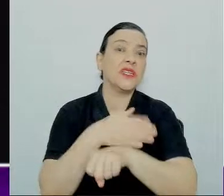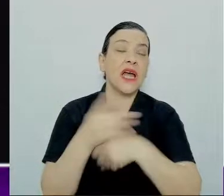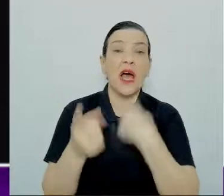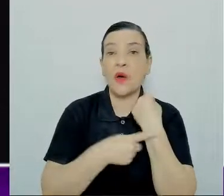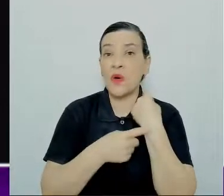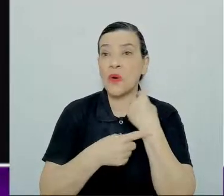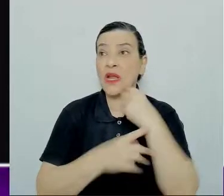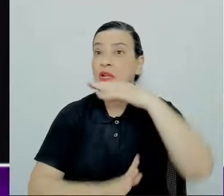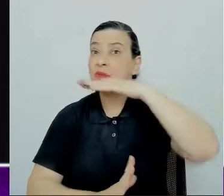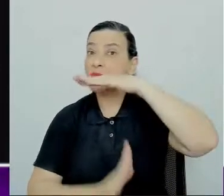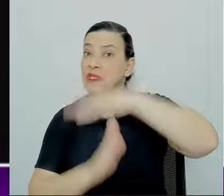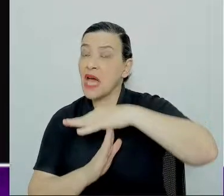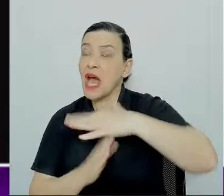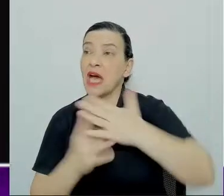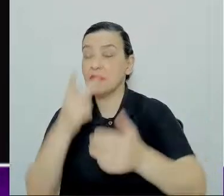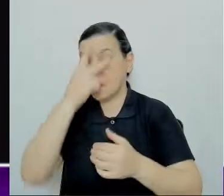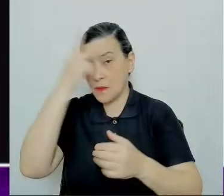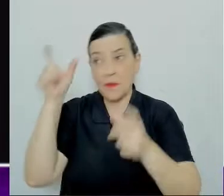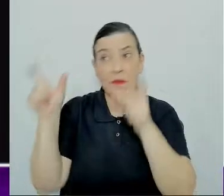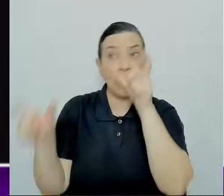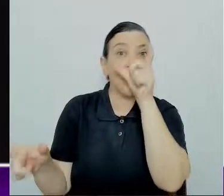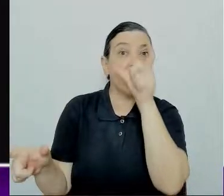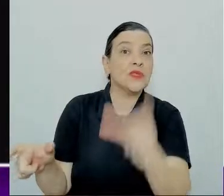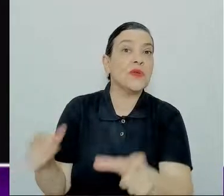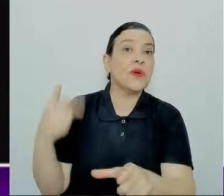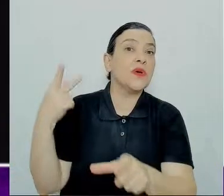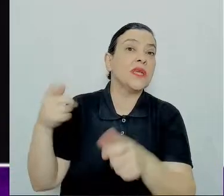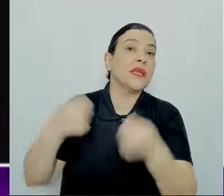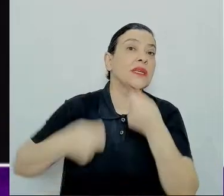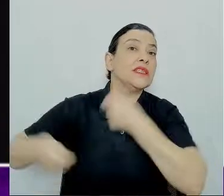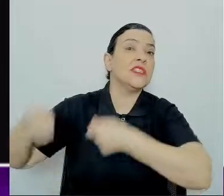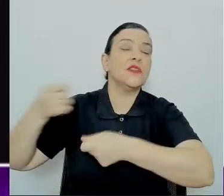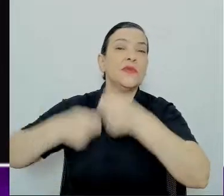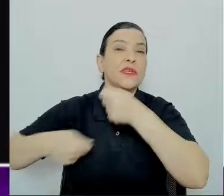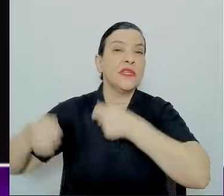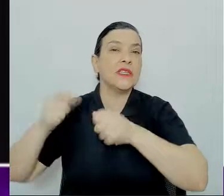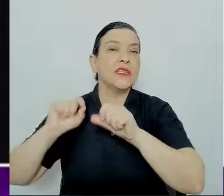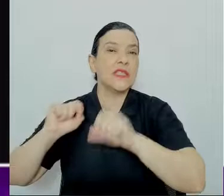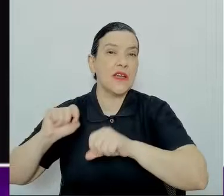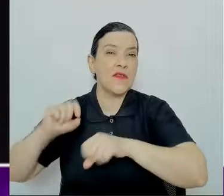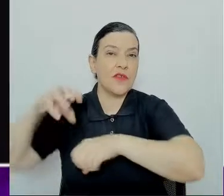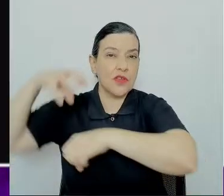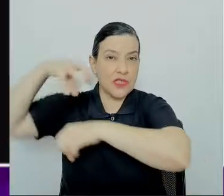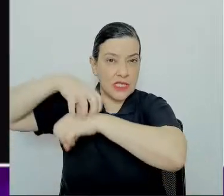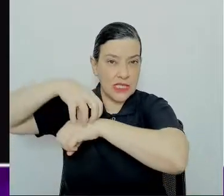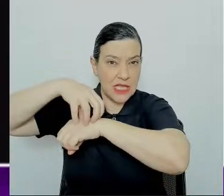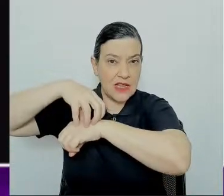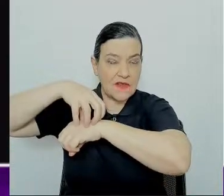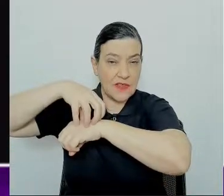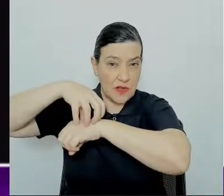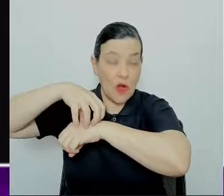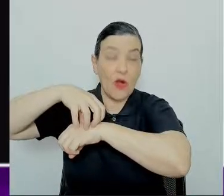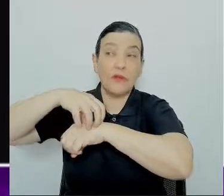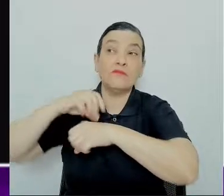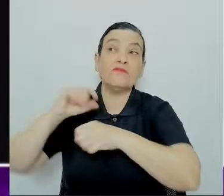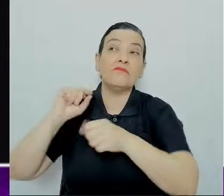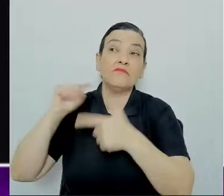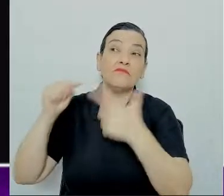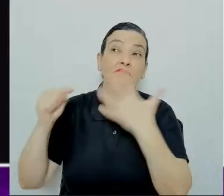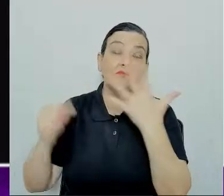delimitado, quais são as pessoas que administram os servidores, como vai ser a sua política de senhas, tudo é